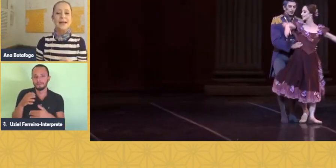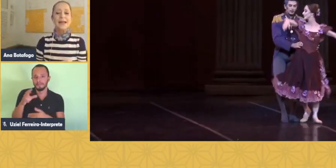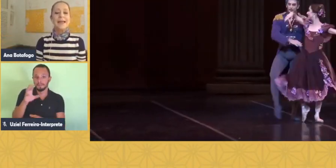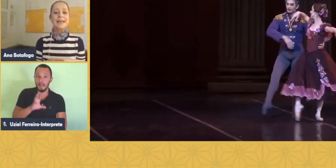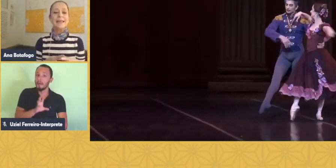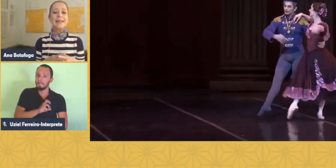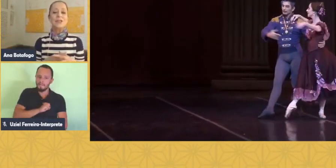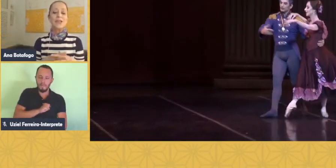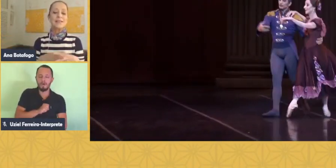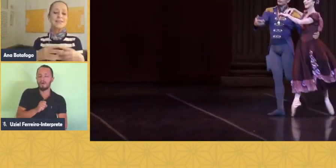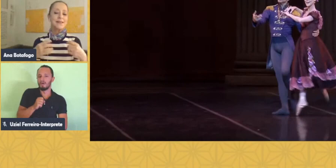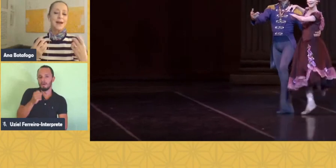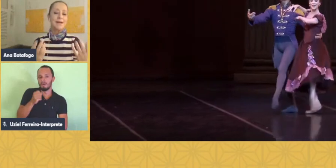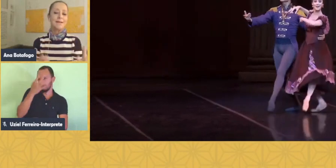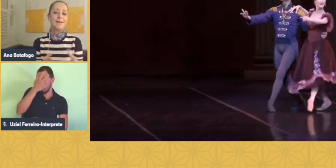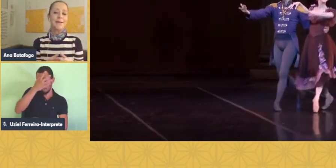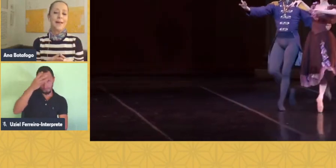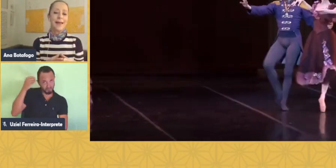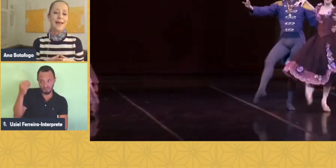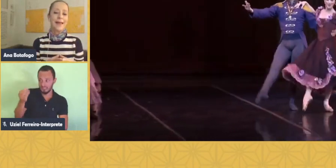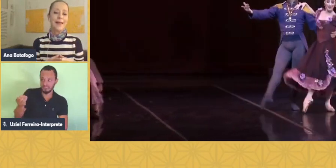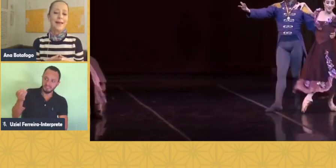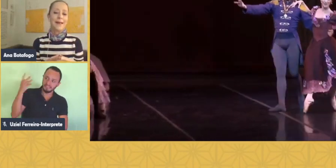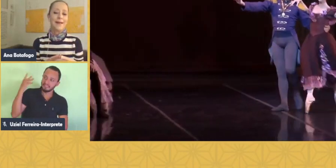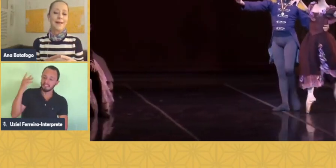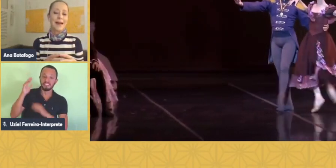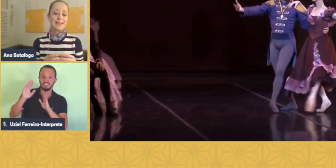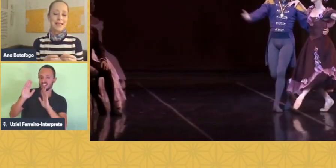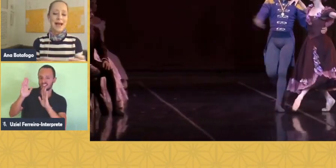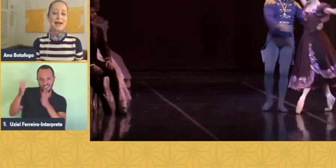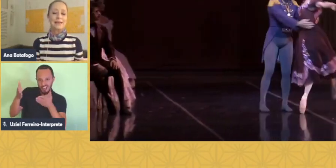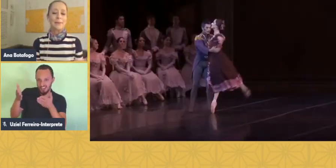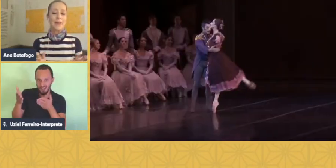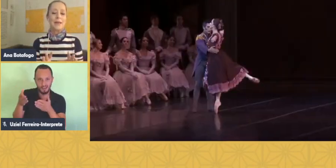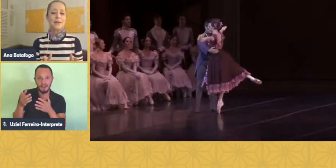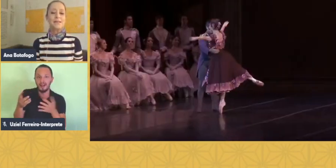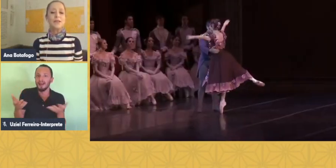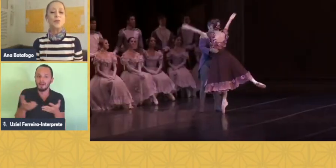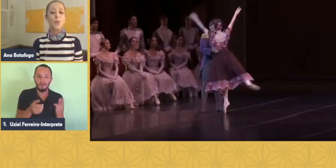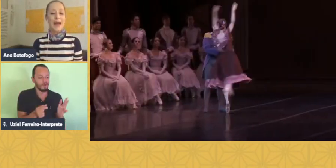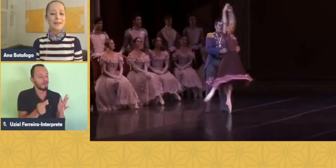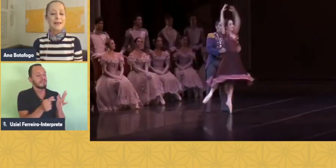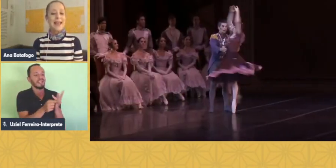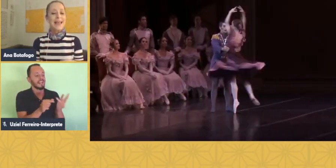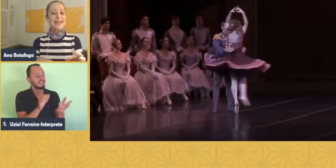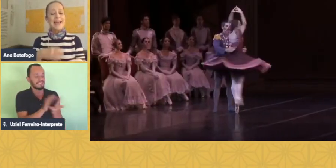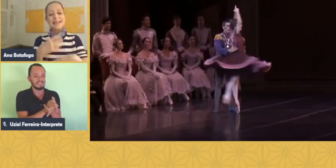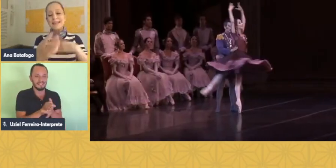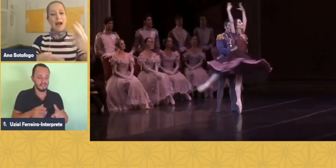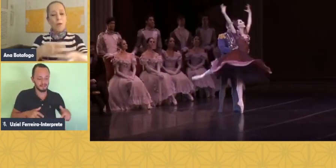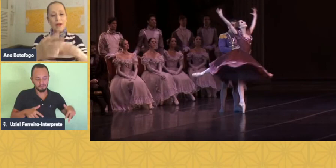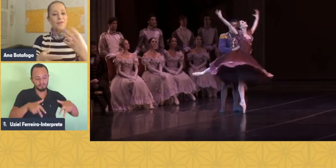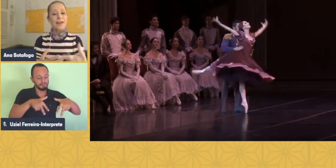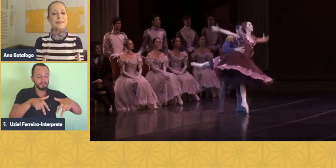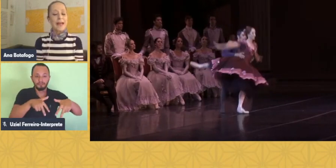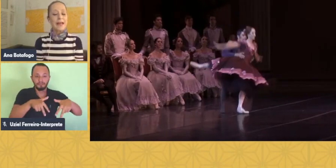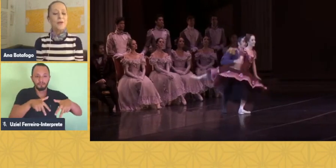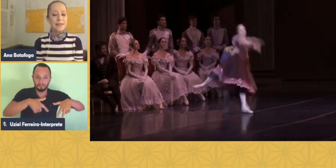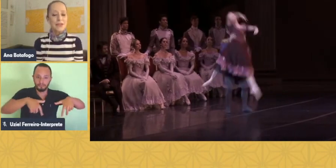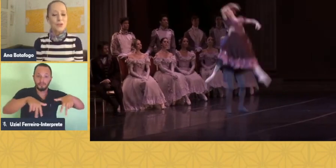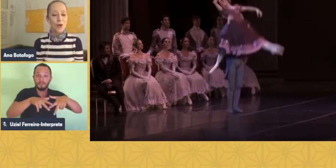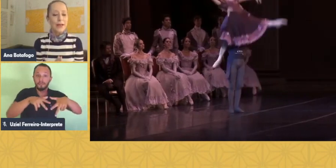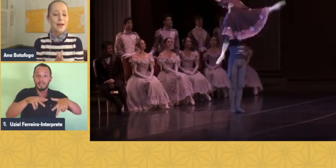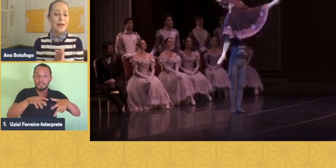Infância e já está casada bem situada e a um